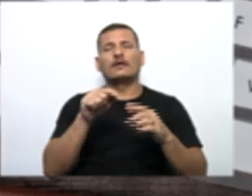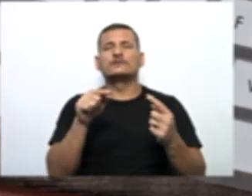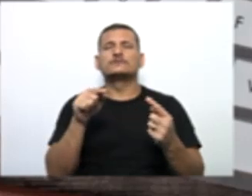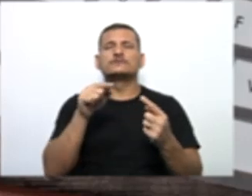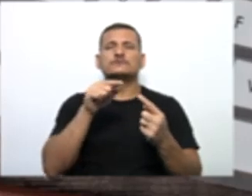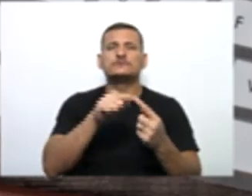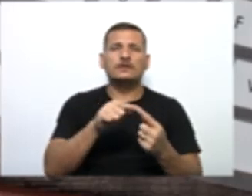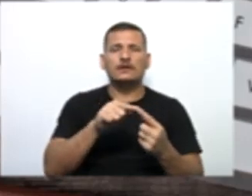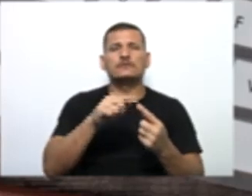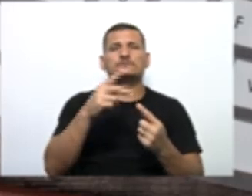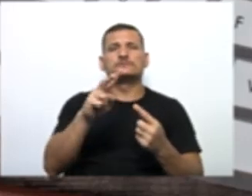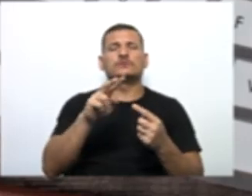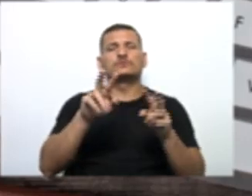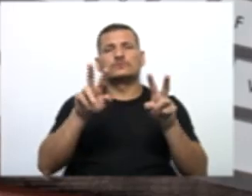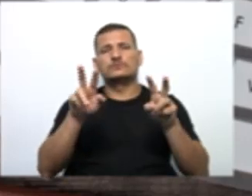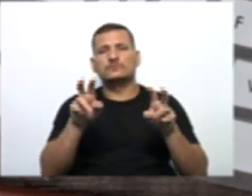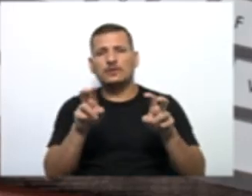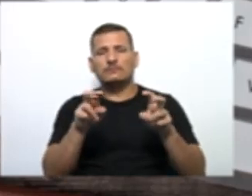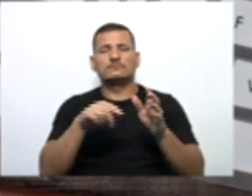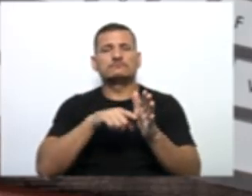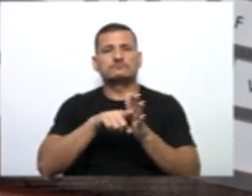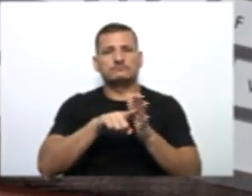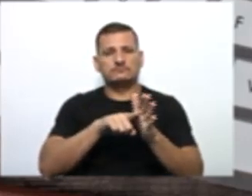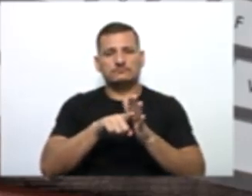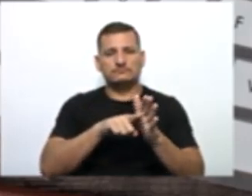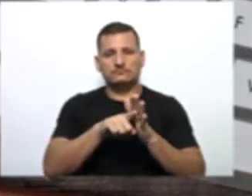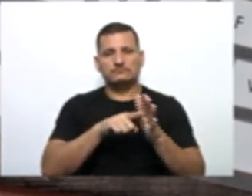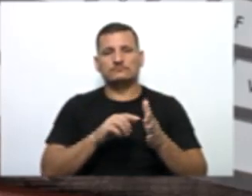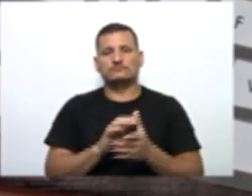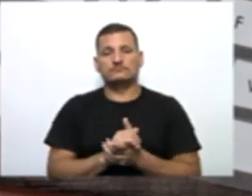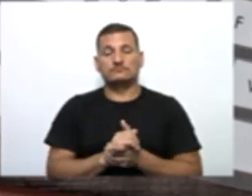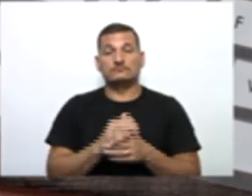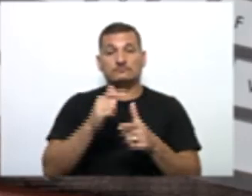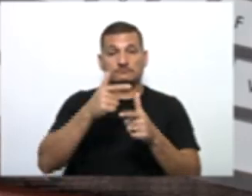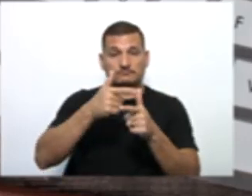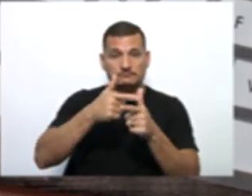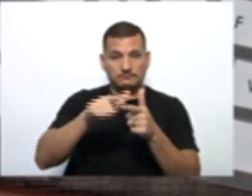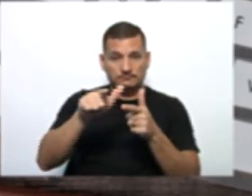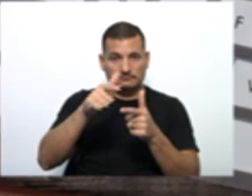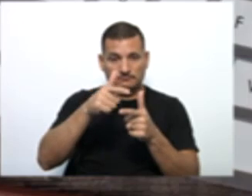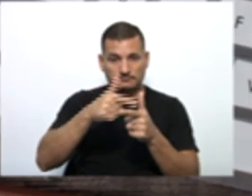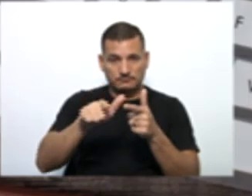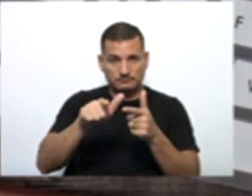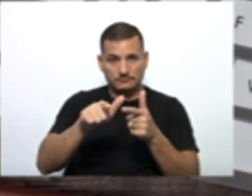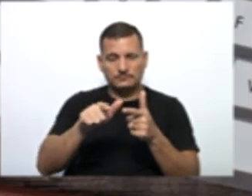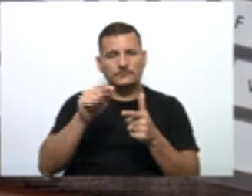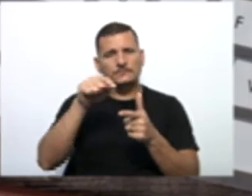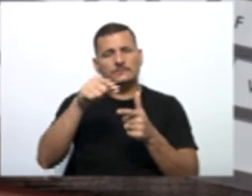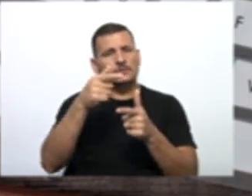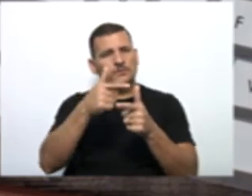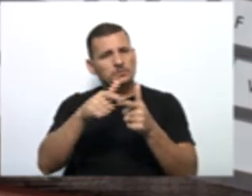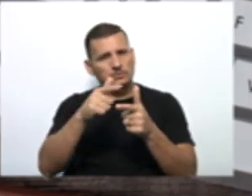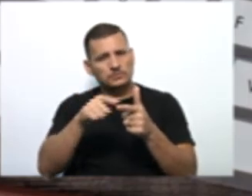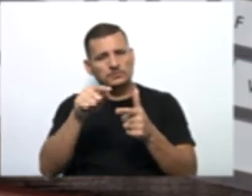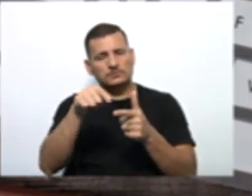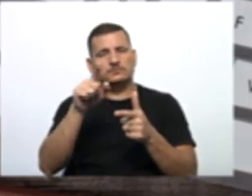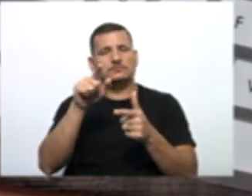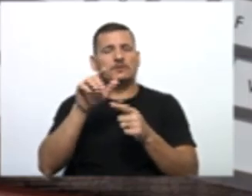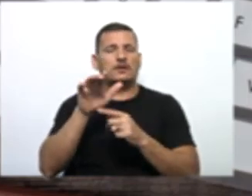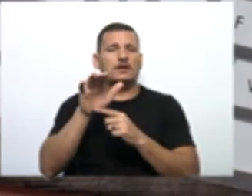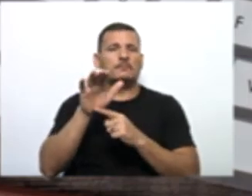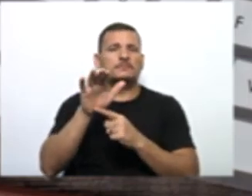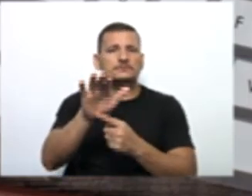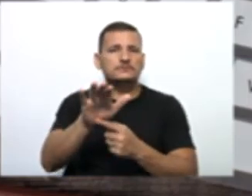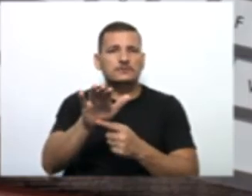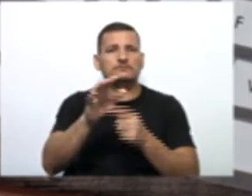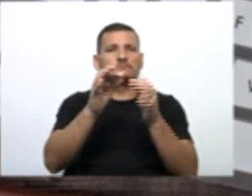a abrangência do estudo a ser realizado. Problema. O problema costuma ser apresentado em forma